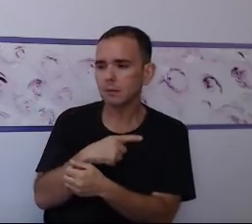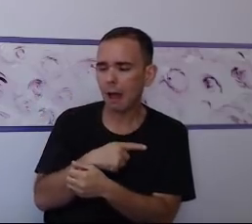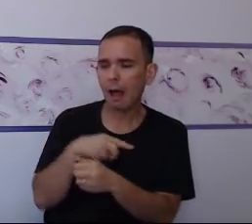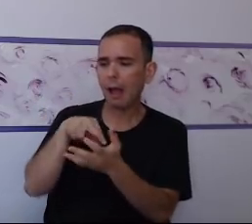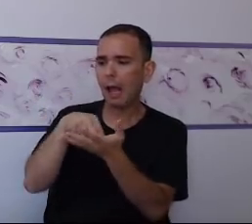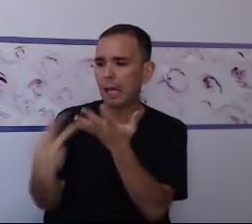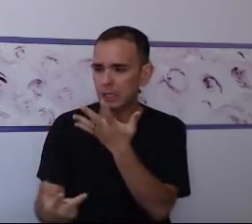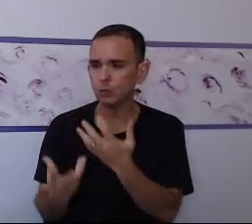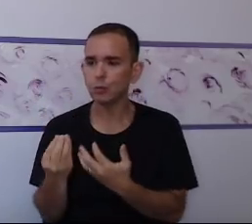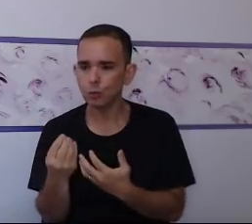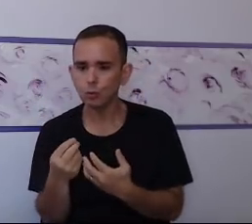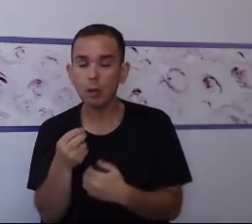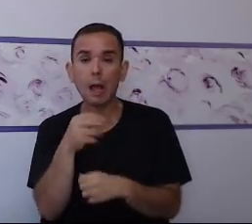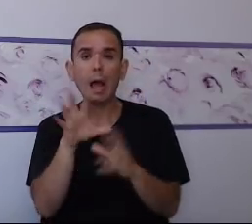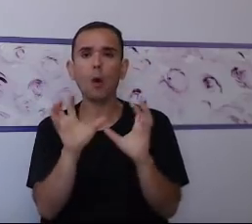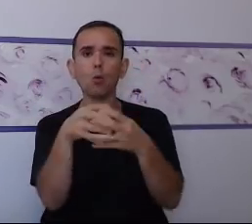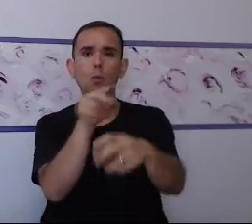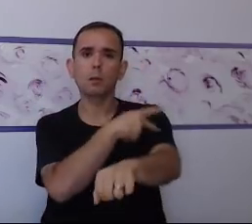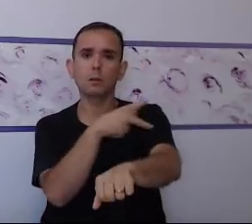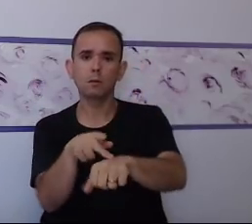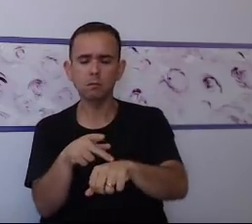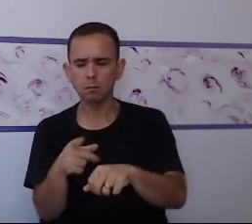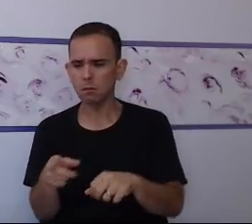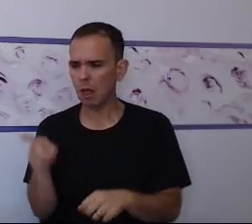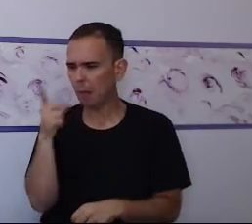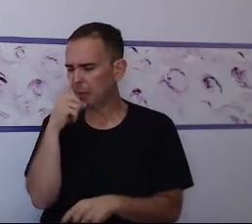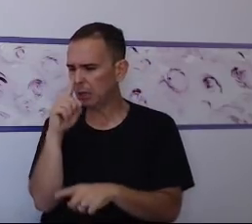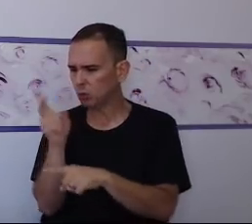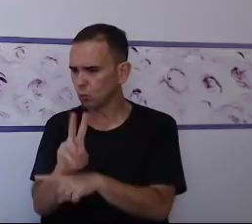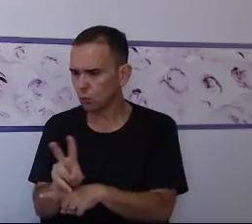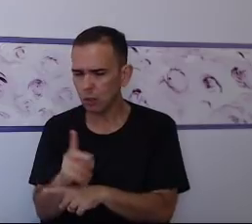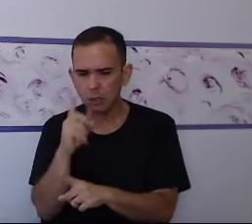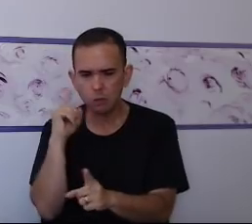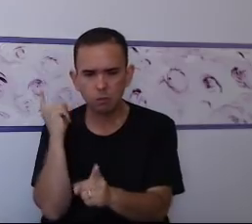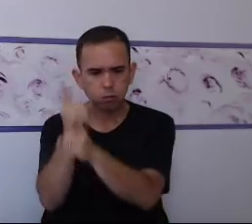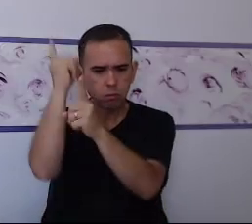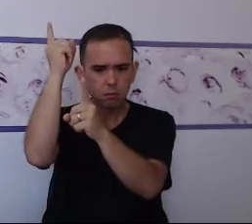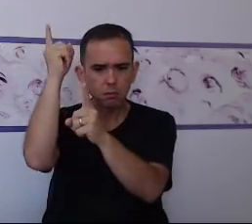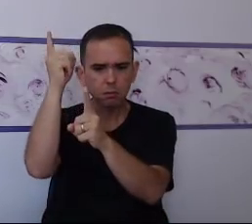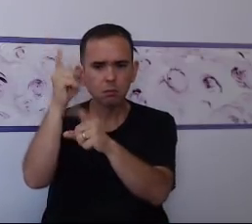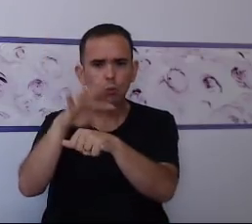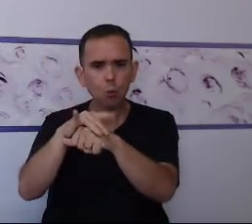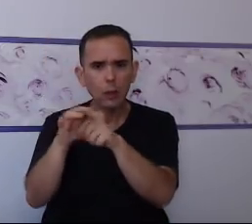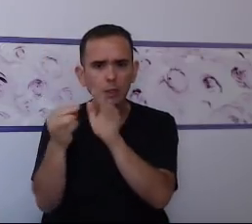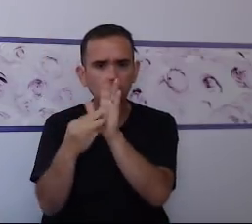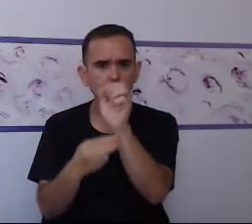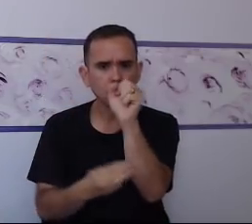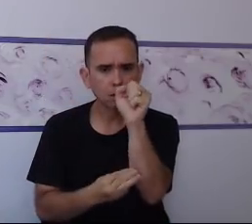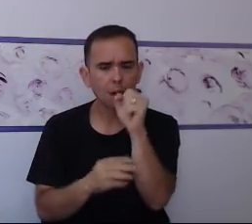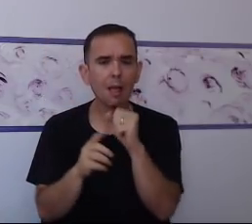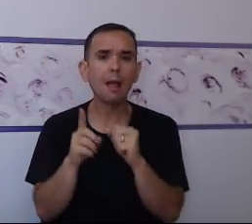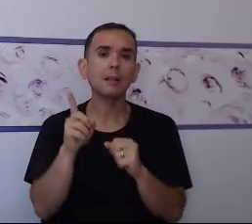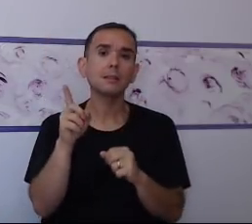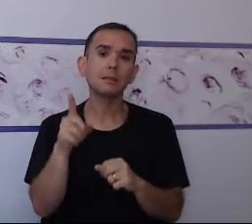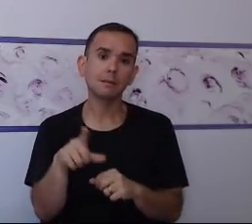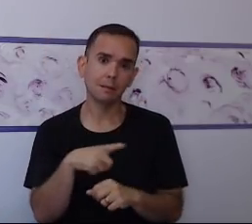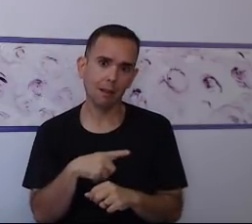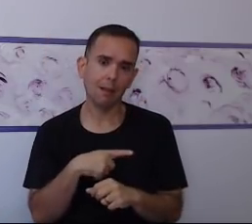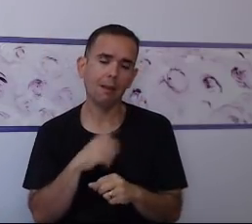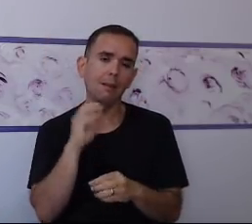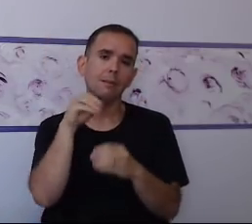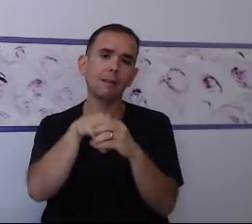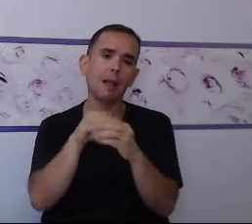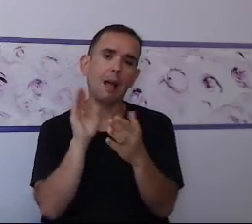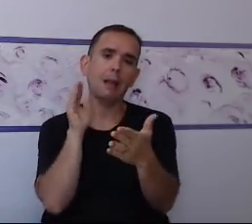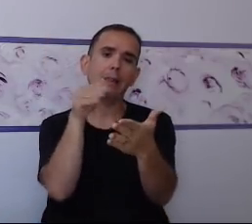equipe pedagógica. Então, às vezes, a mãe vai investigar e descobre que tem uma doença muscular. Então, esse é um aluno que nós vamos ter que ter na rede